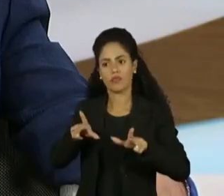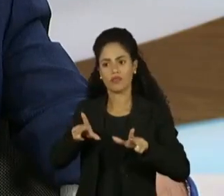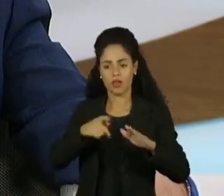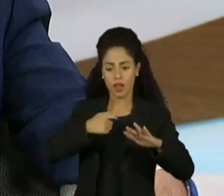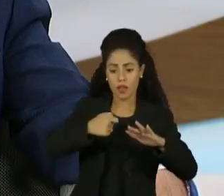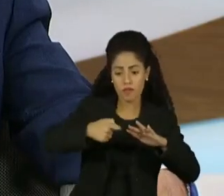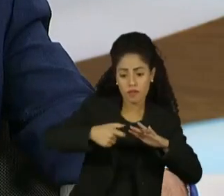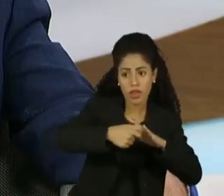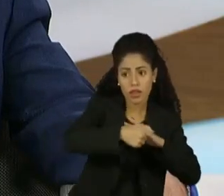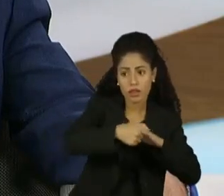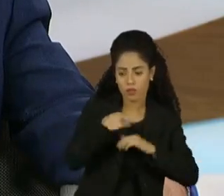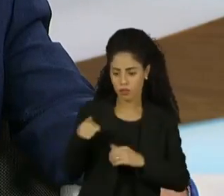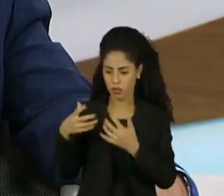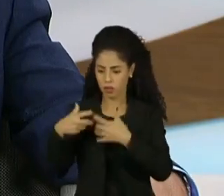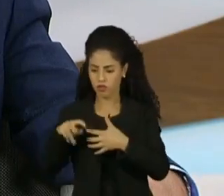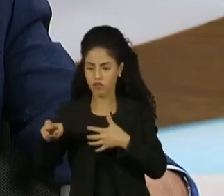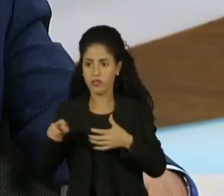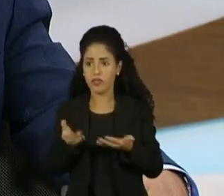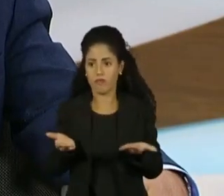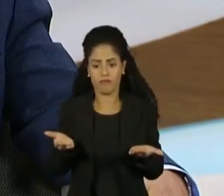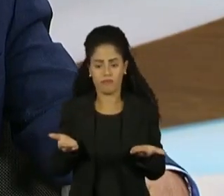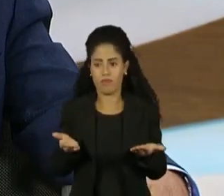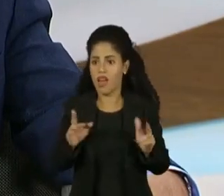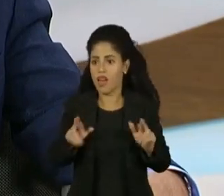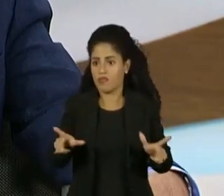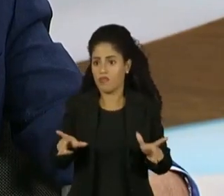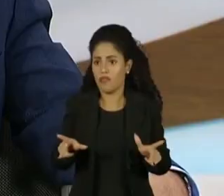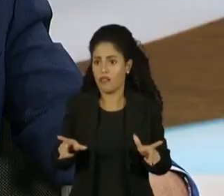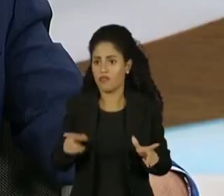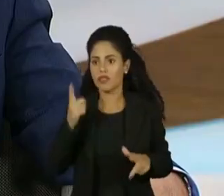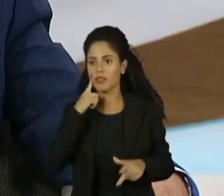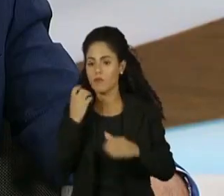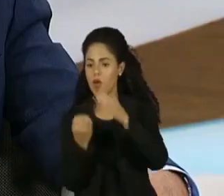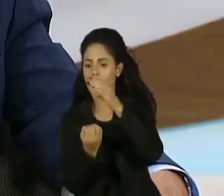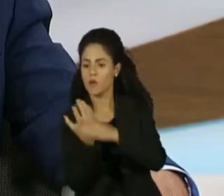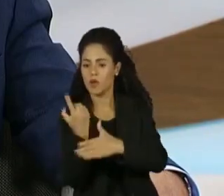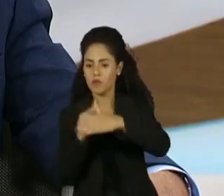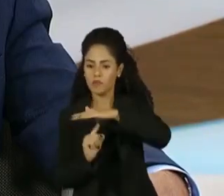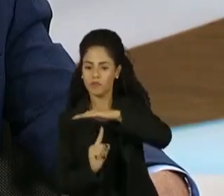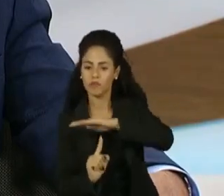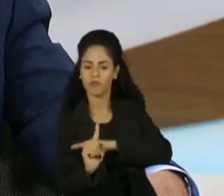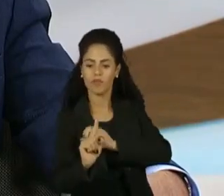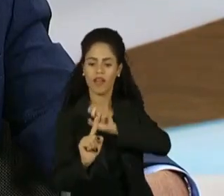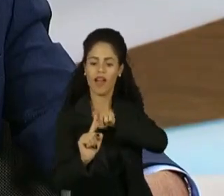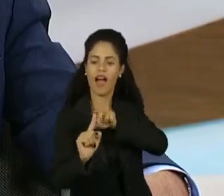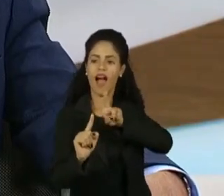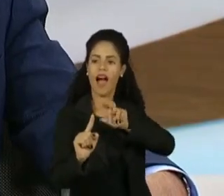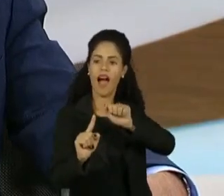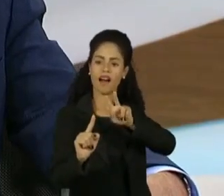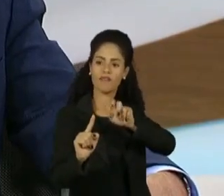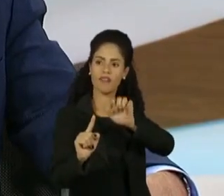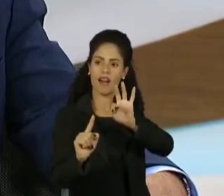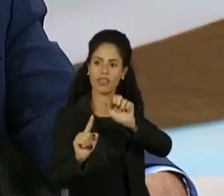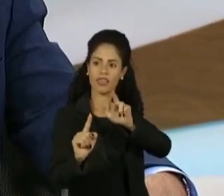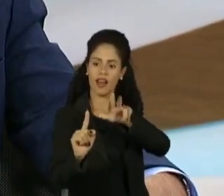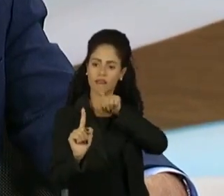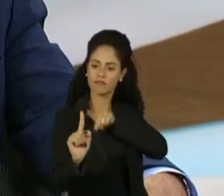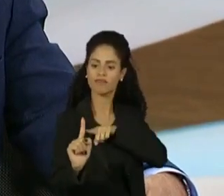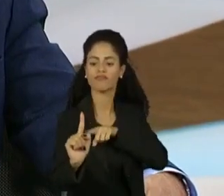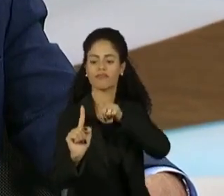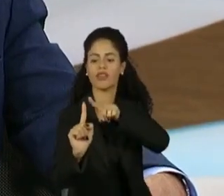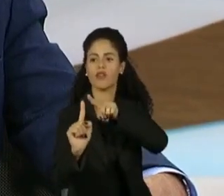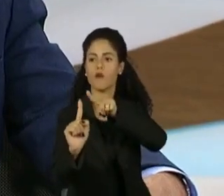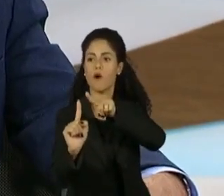coisa é eu conseguir plasmar ou fazer um avatar seu falando impropérios e indignidades, outra coisa é eu falar a seu